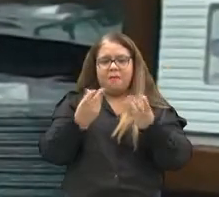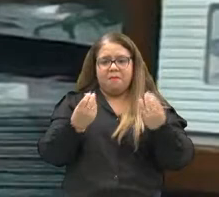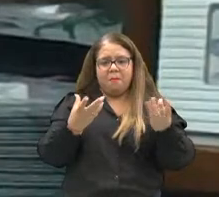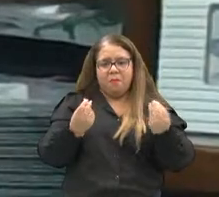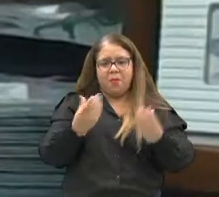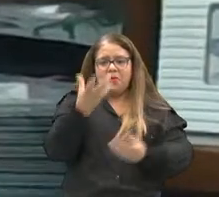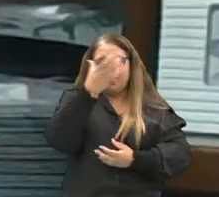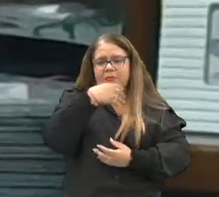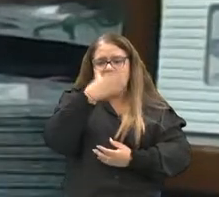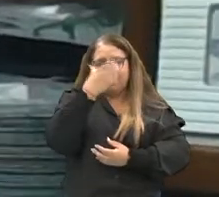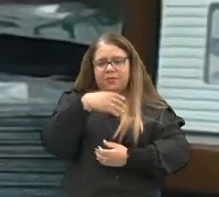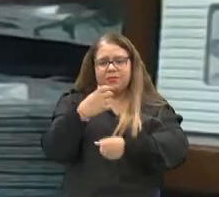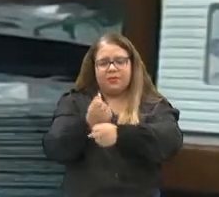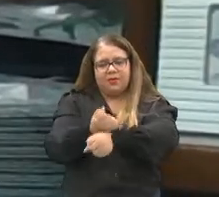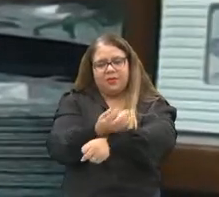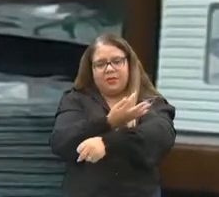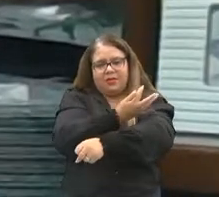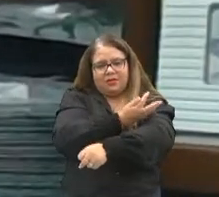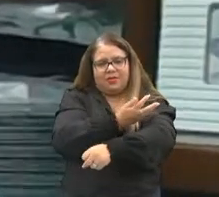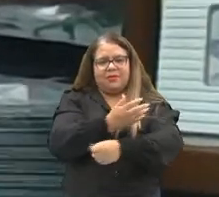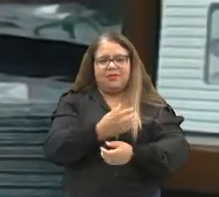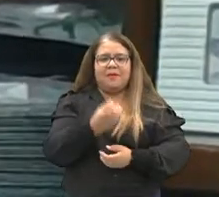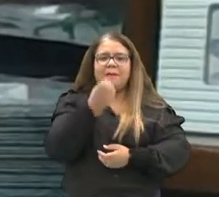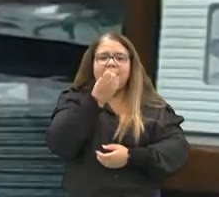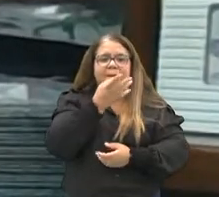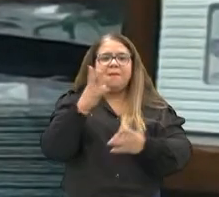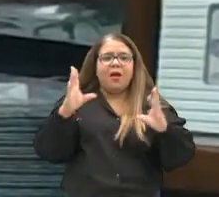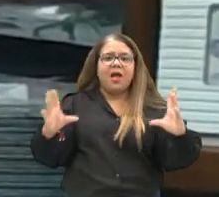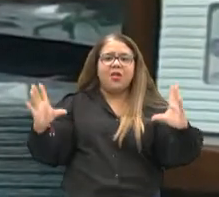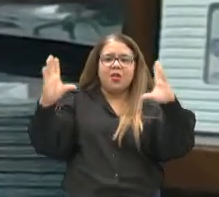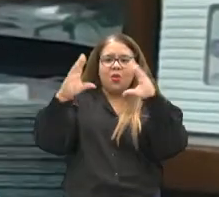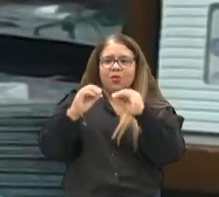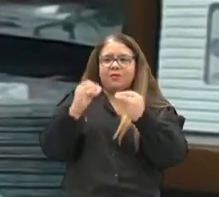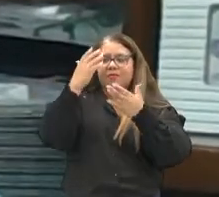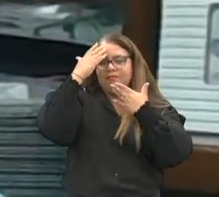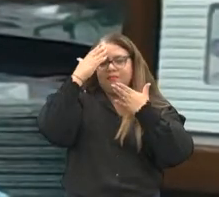emocionada. Boa noite e muito obrigada a todos.